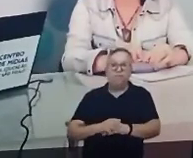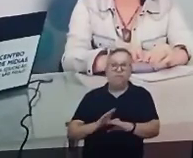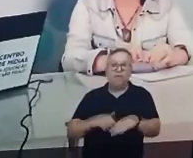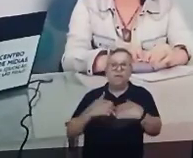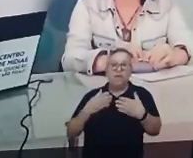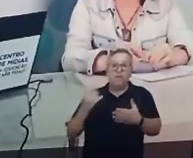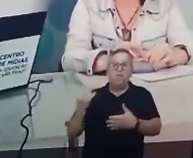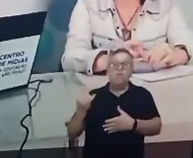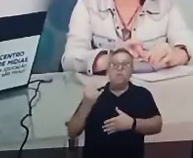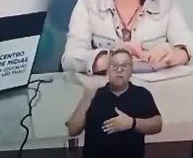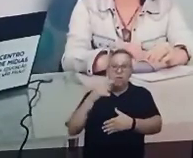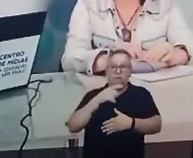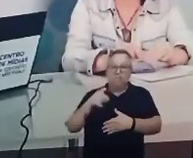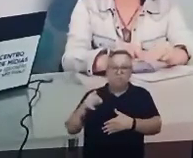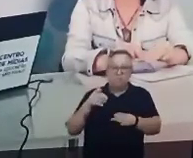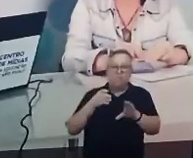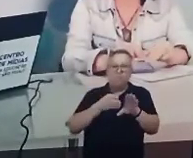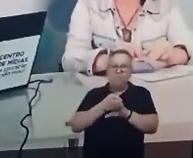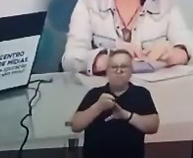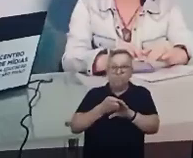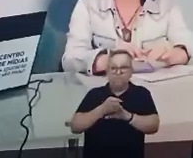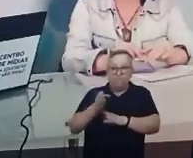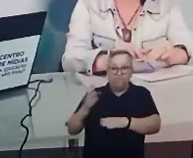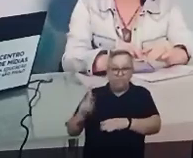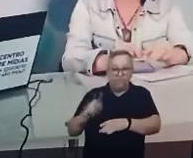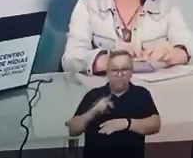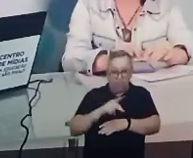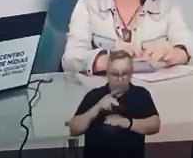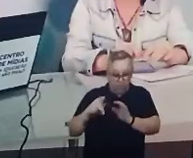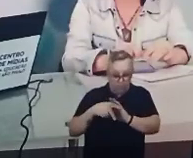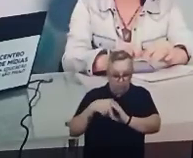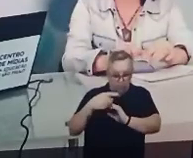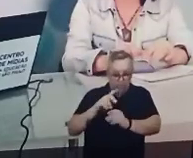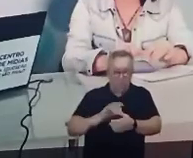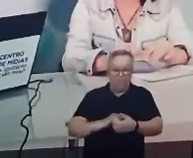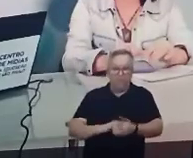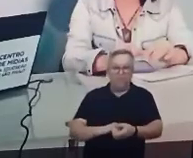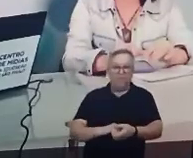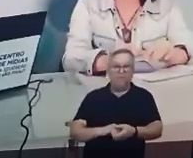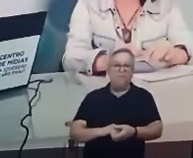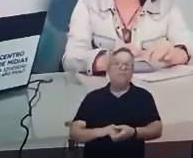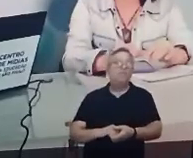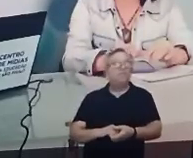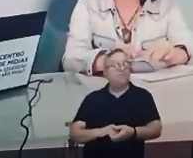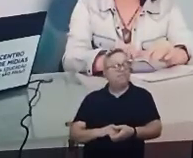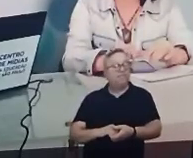Então, isso é muito importante que vocês orientem os seus docentes, tá bom? Pode passar para o PT?